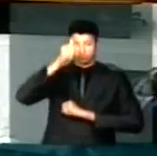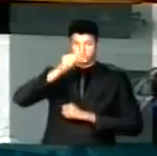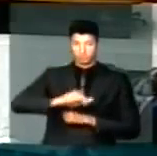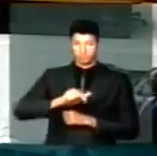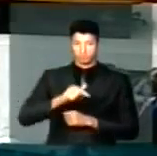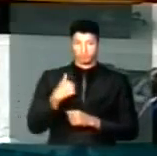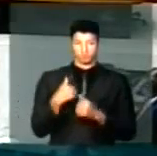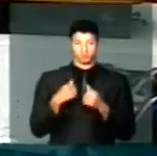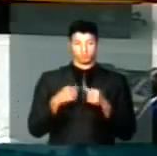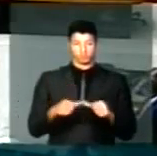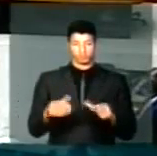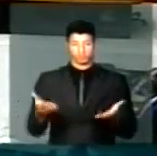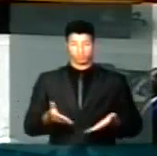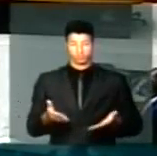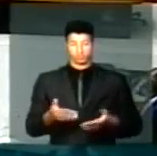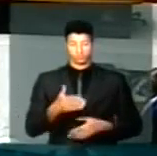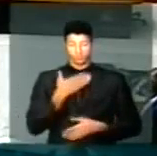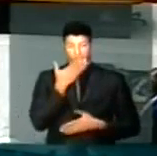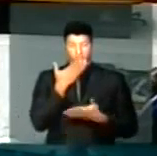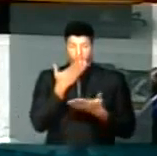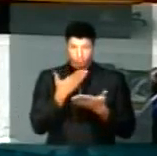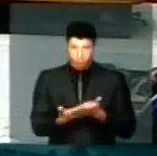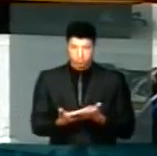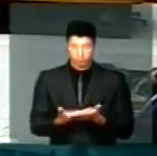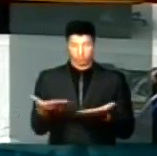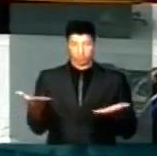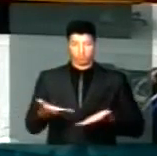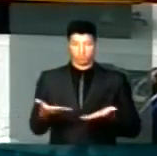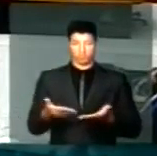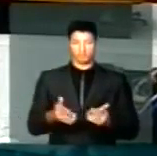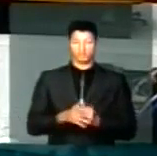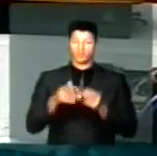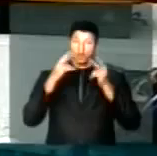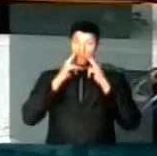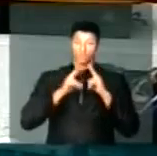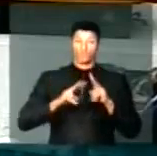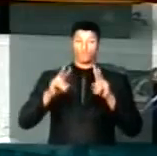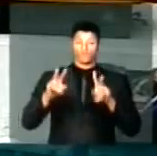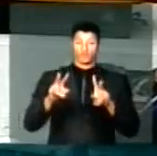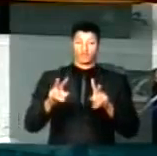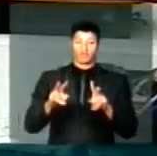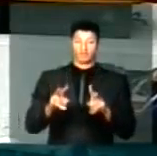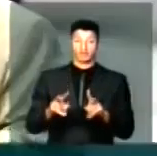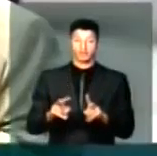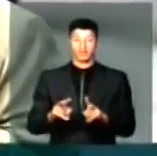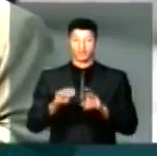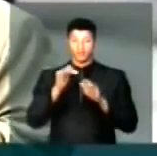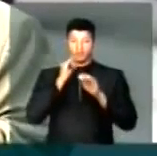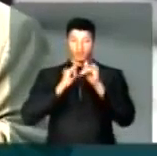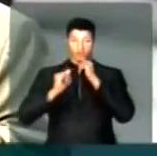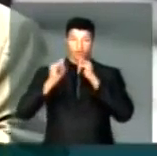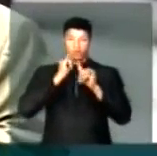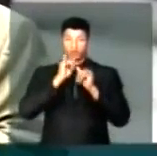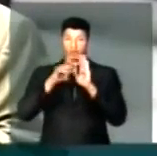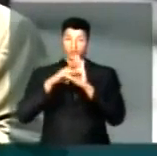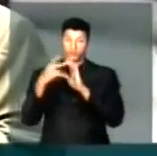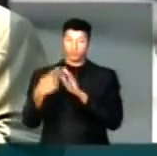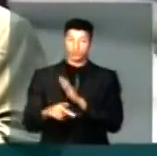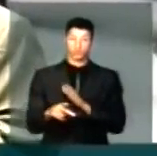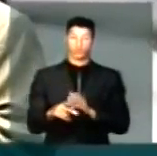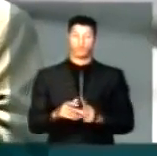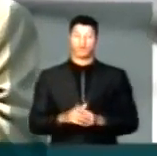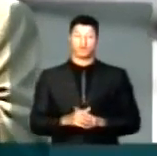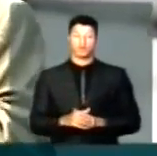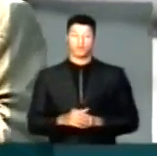E fico estarrecido ao ver esse pronunciamento de Vossa